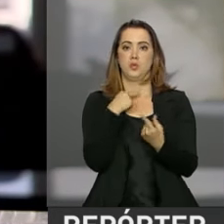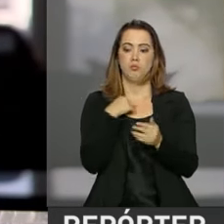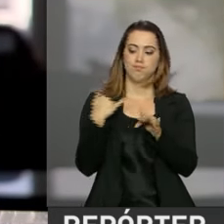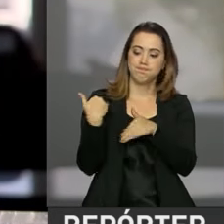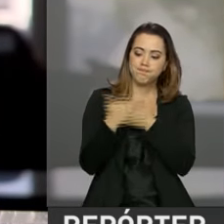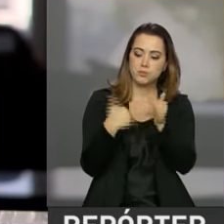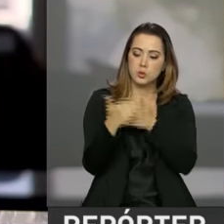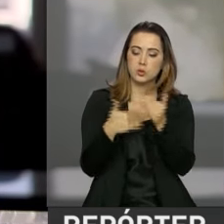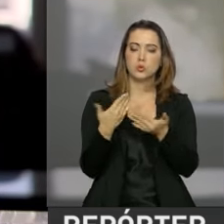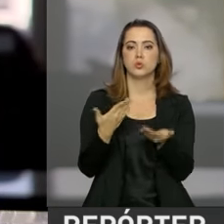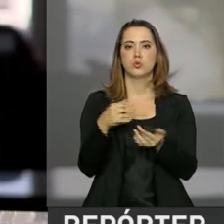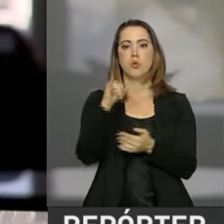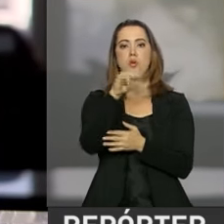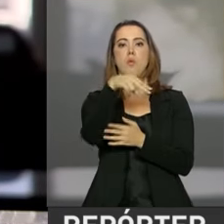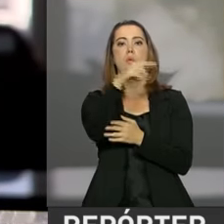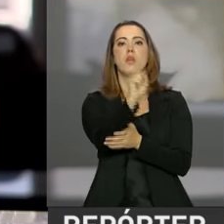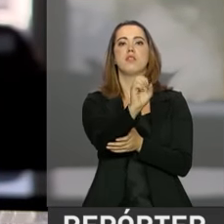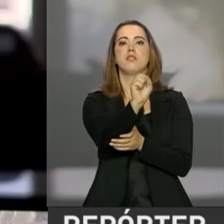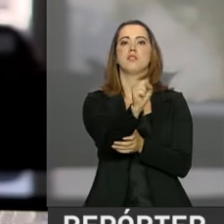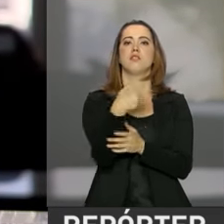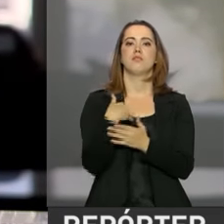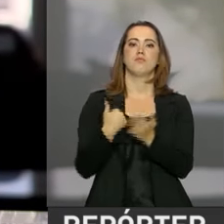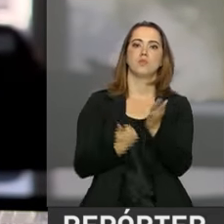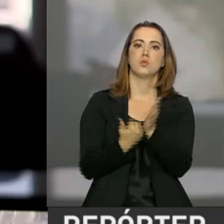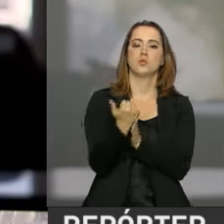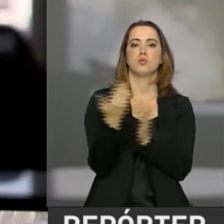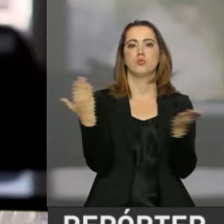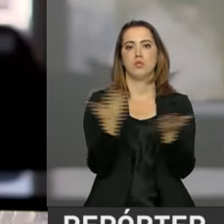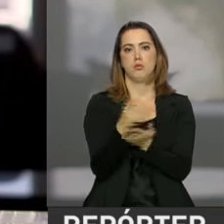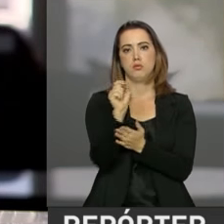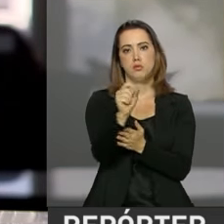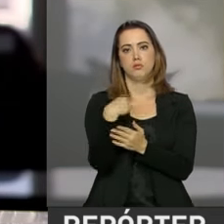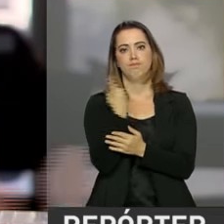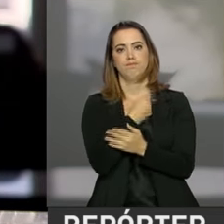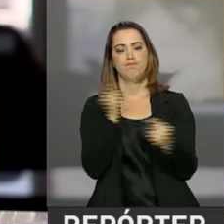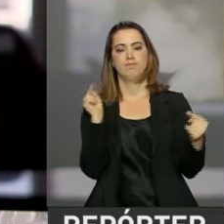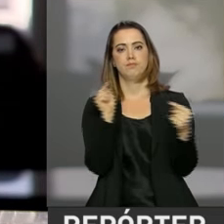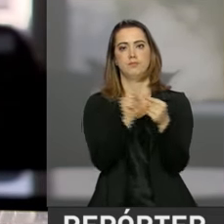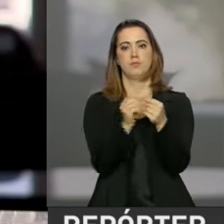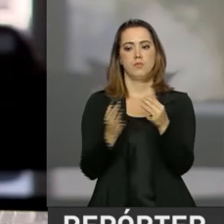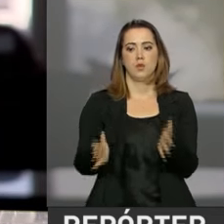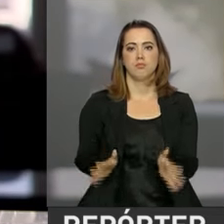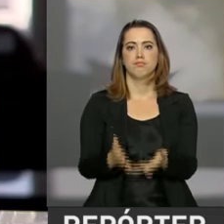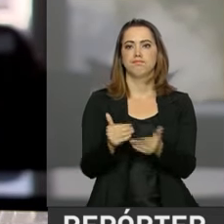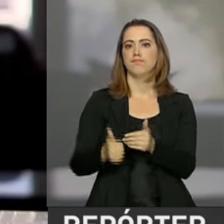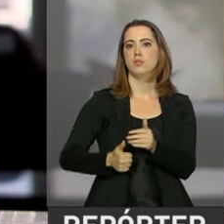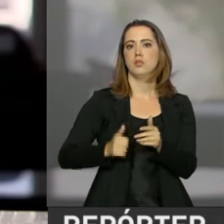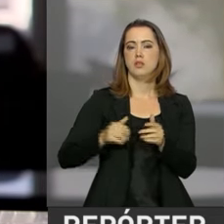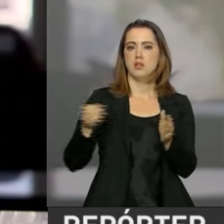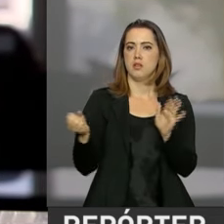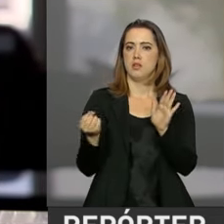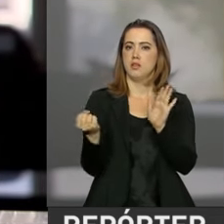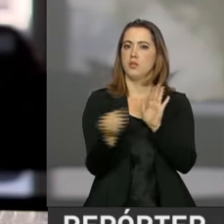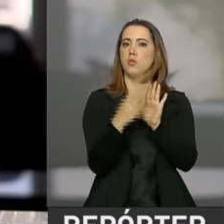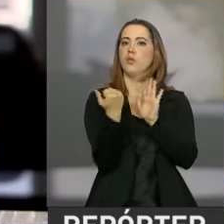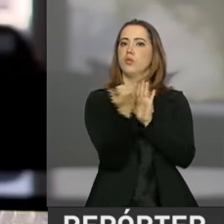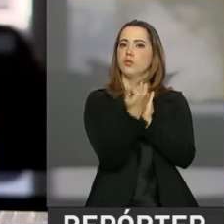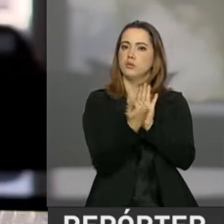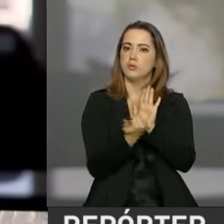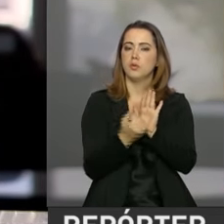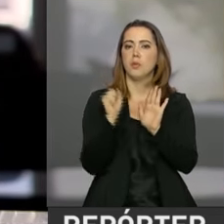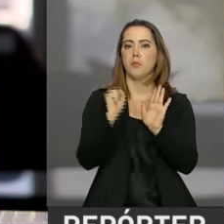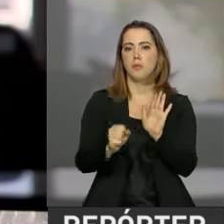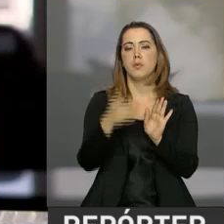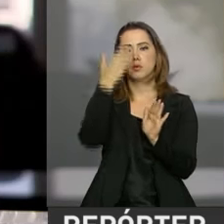manter-se do jeito que está, com os parâmetros que está, e o nosso objetivo é criar as condições para que no futuro aqueles que dependem da Previdência possam